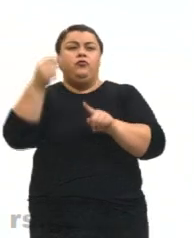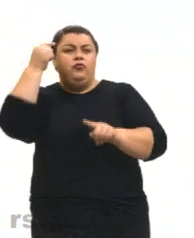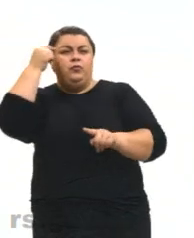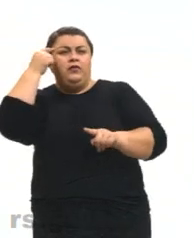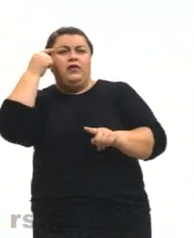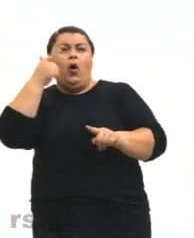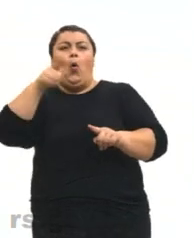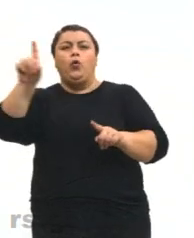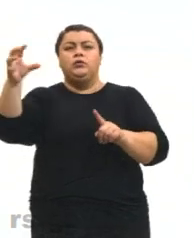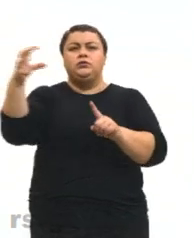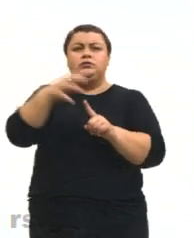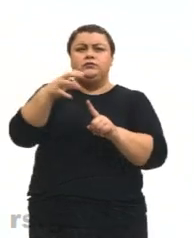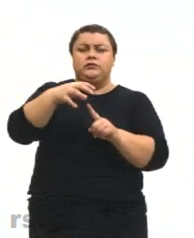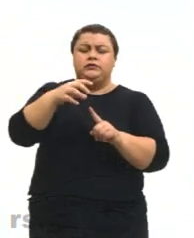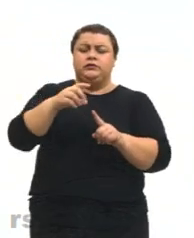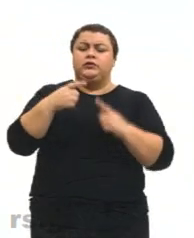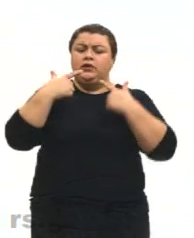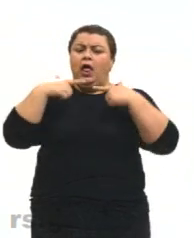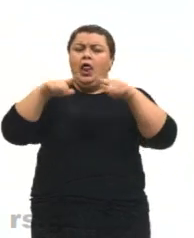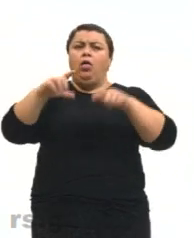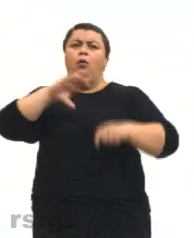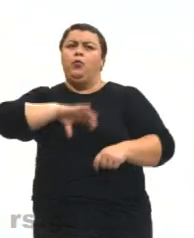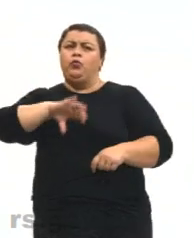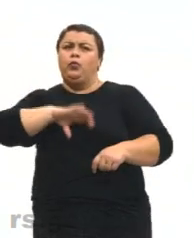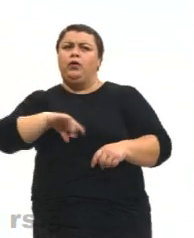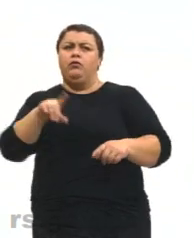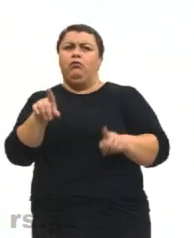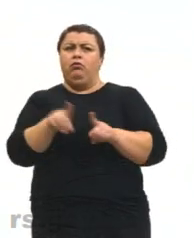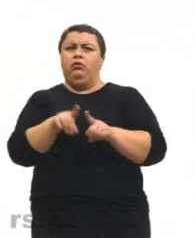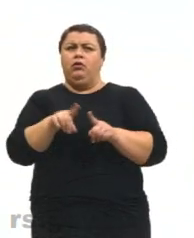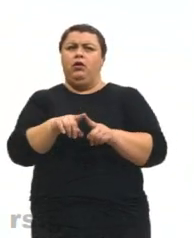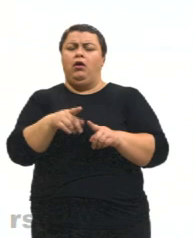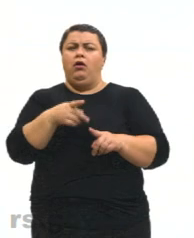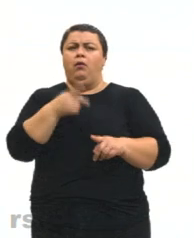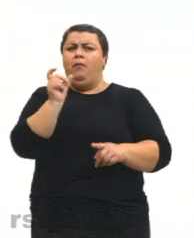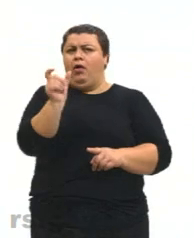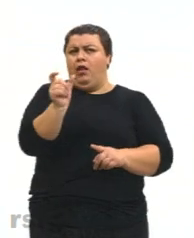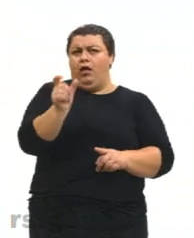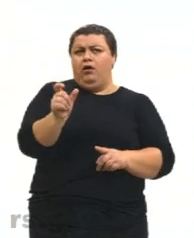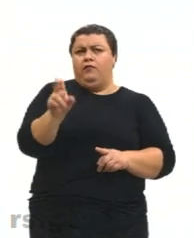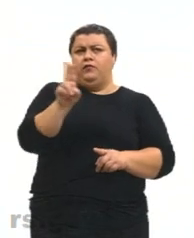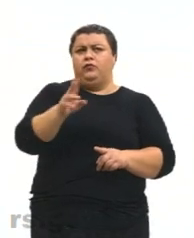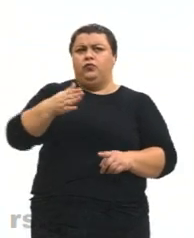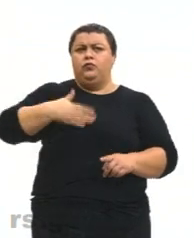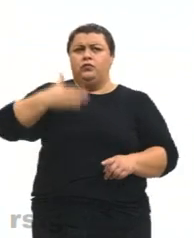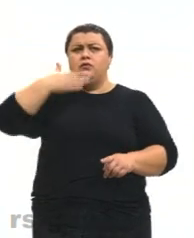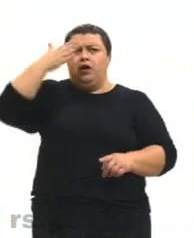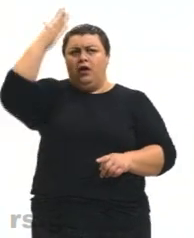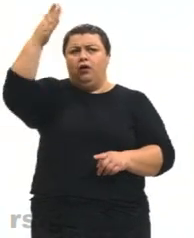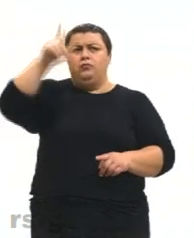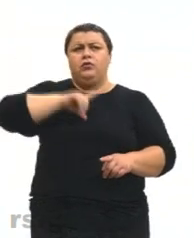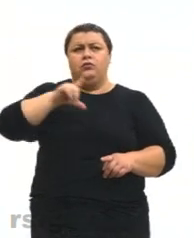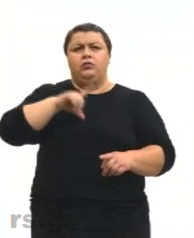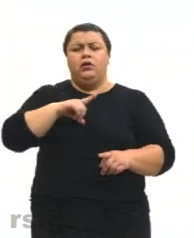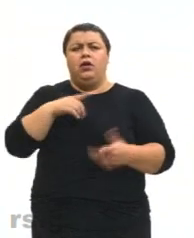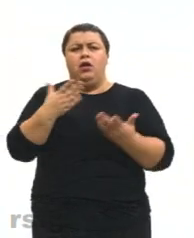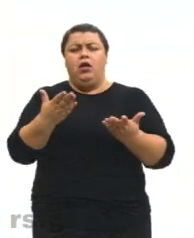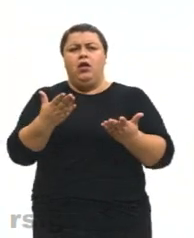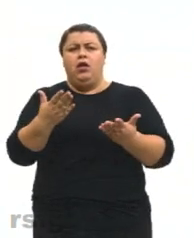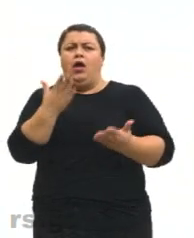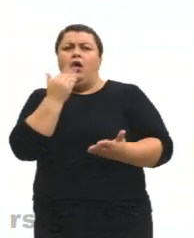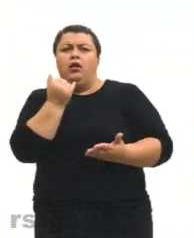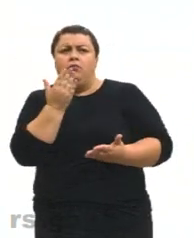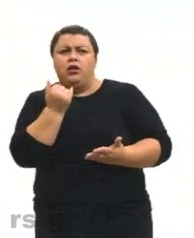na nossa língua portuguesa a gente tem palavras que vieram ali dos árabes dentro desses meios aqui como